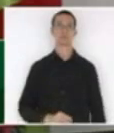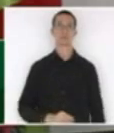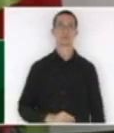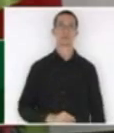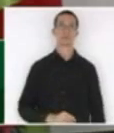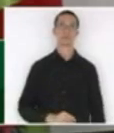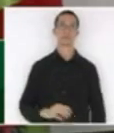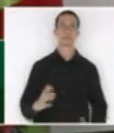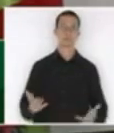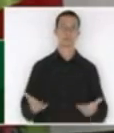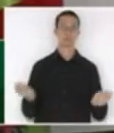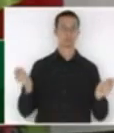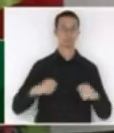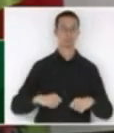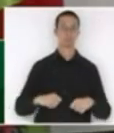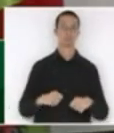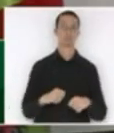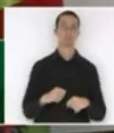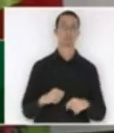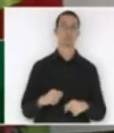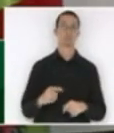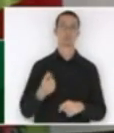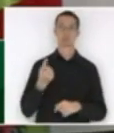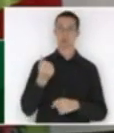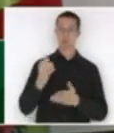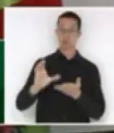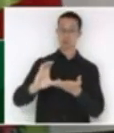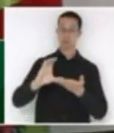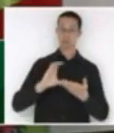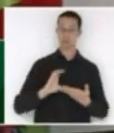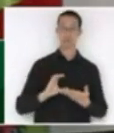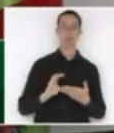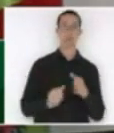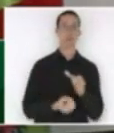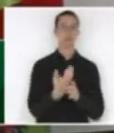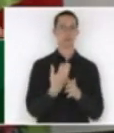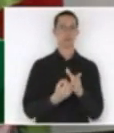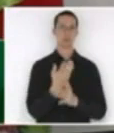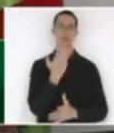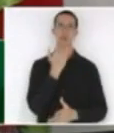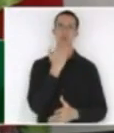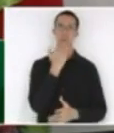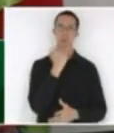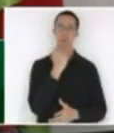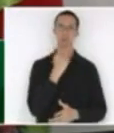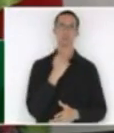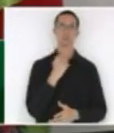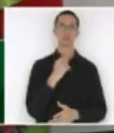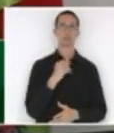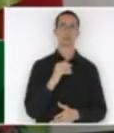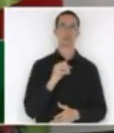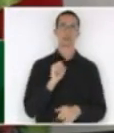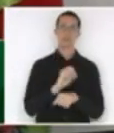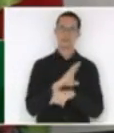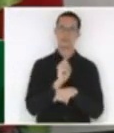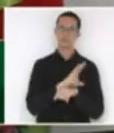acesso a crédito, produzir alimentos em grande escala, com muito veneno, e ter lucro. Não é o